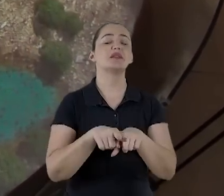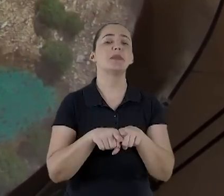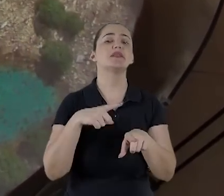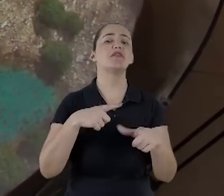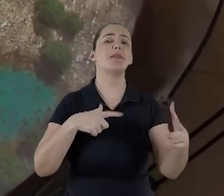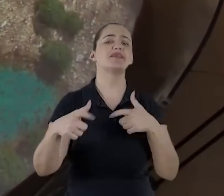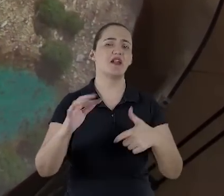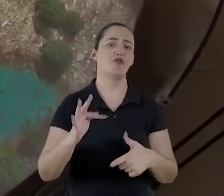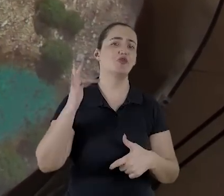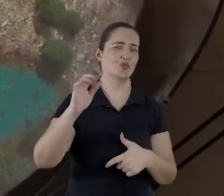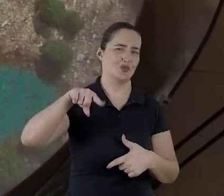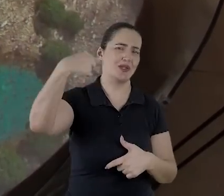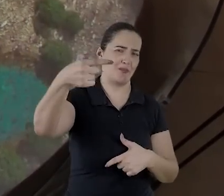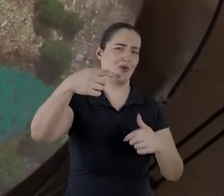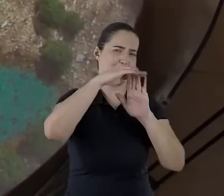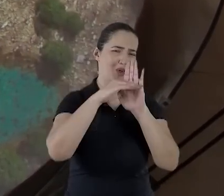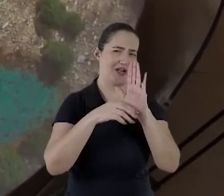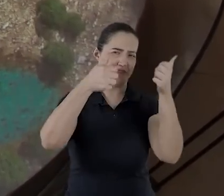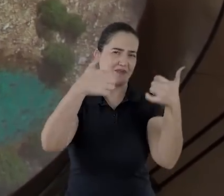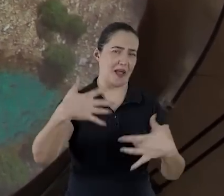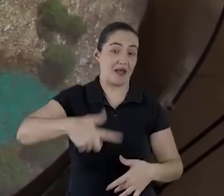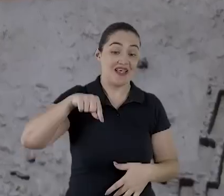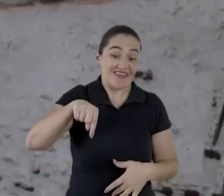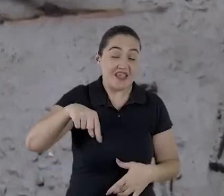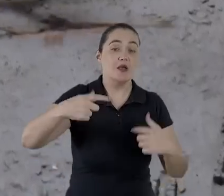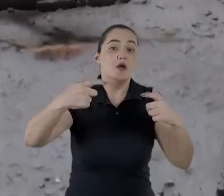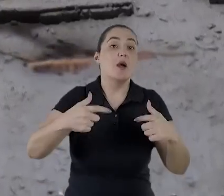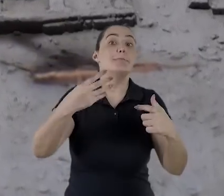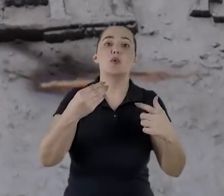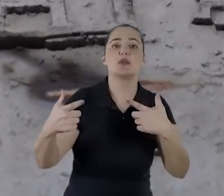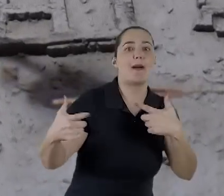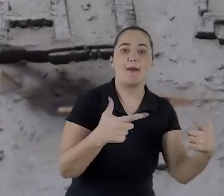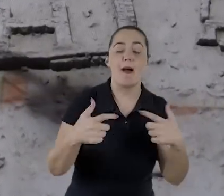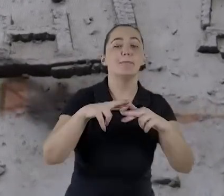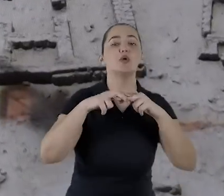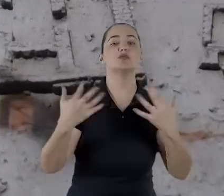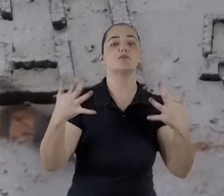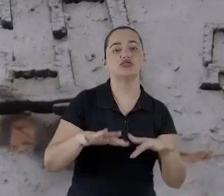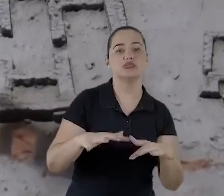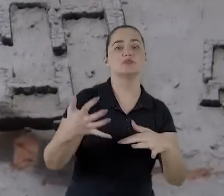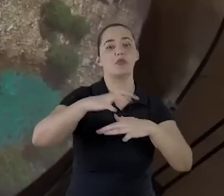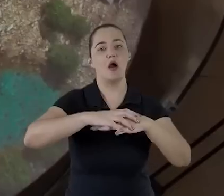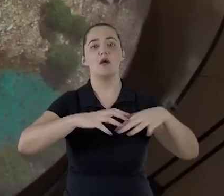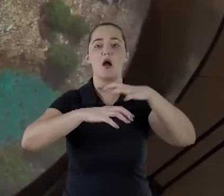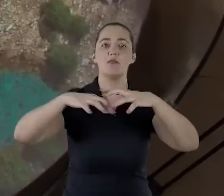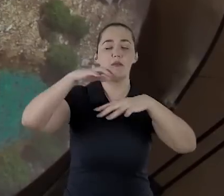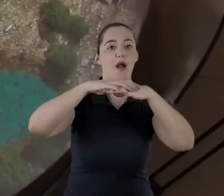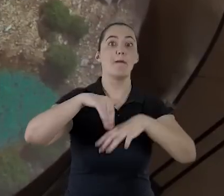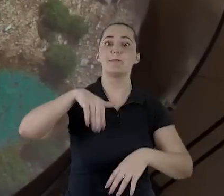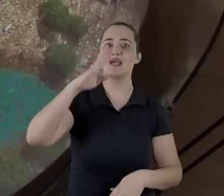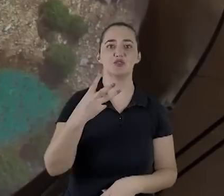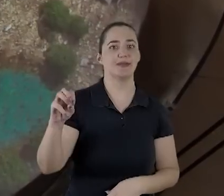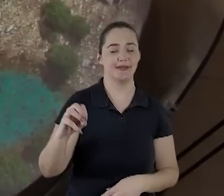batalha, né, futura, mas isso para outro assunto. Mas é um lugar de muita batalha, muita destruição na história. Muito fantástica. E